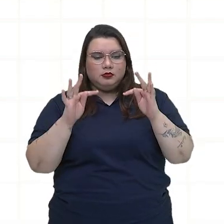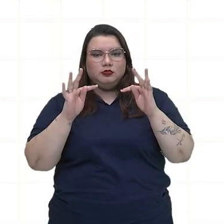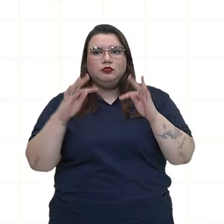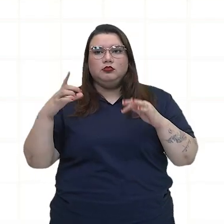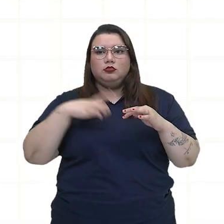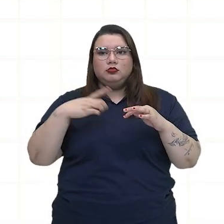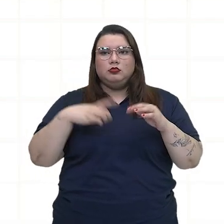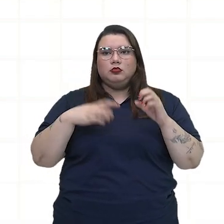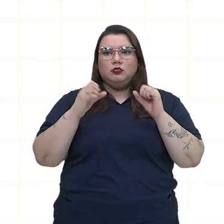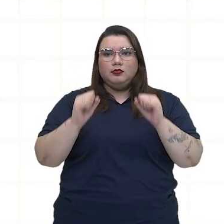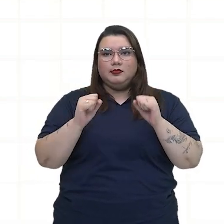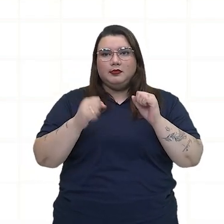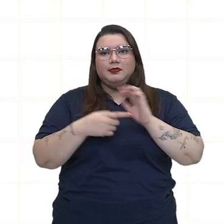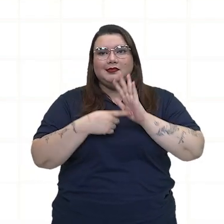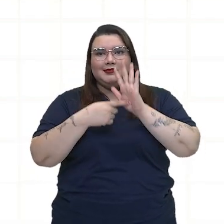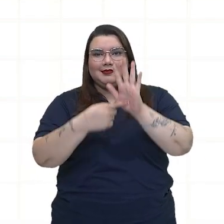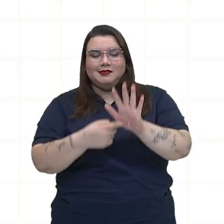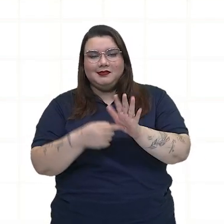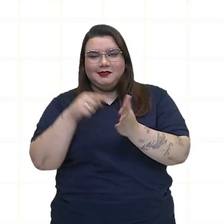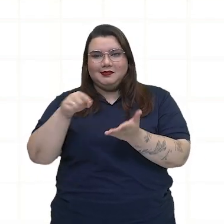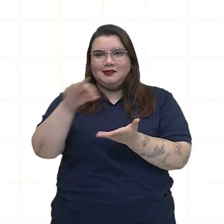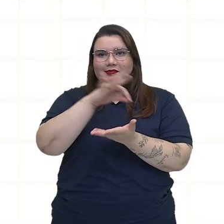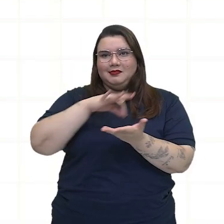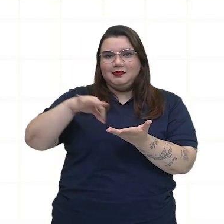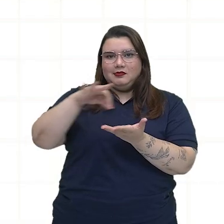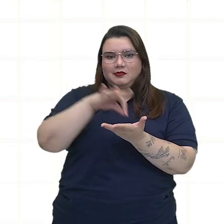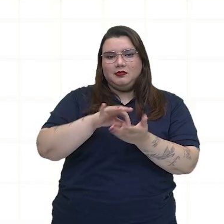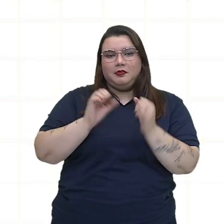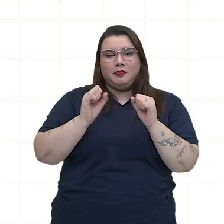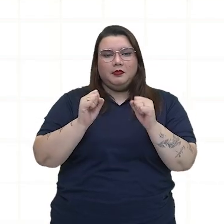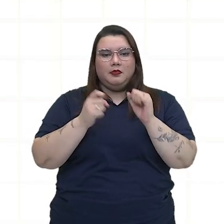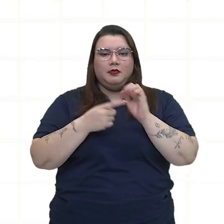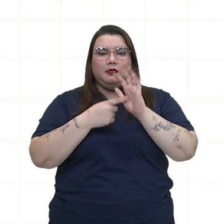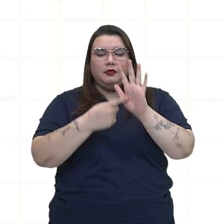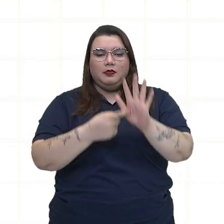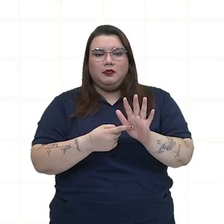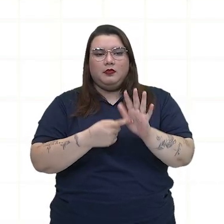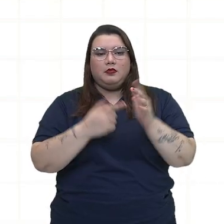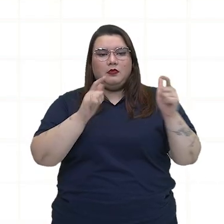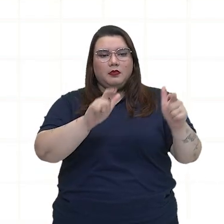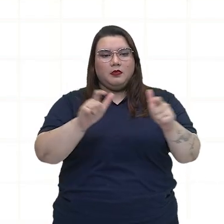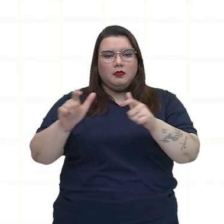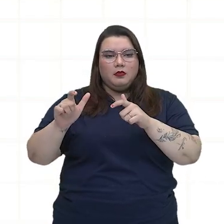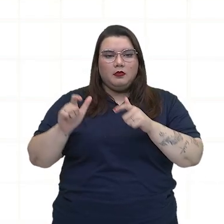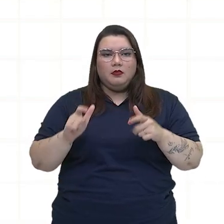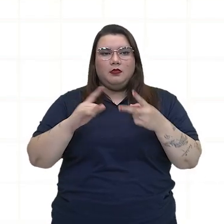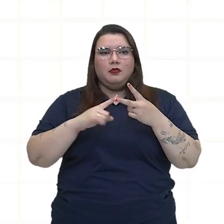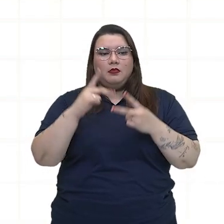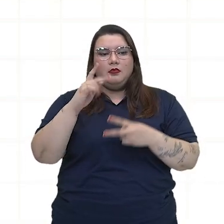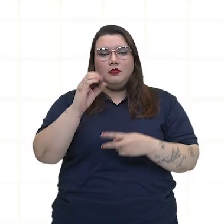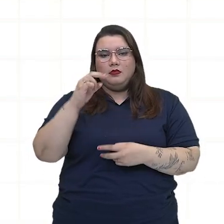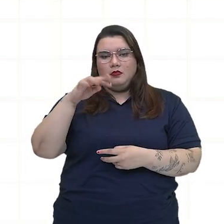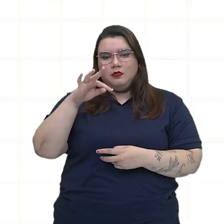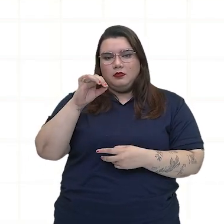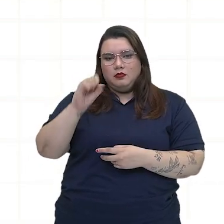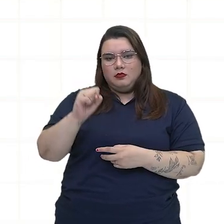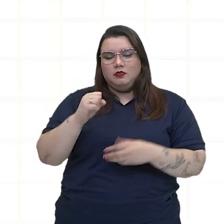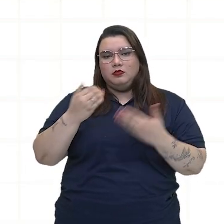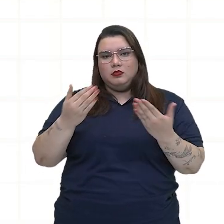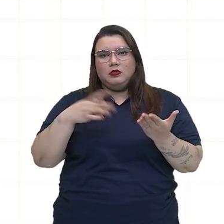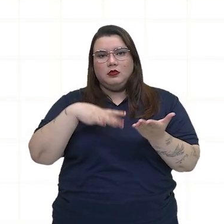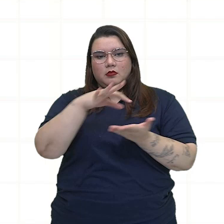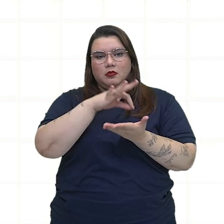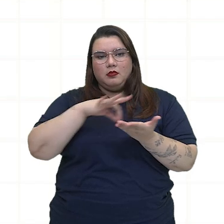digital, a gente pode manipular esse mapa, fazer caminhos, marcar pontos. Então, a gente vai ter mapa mapa